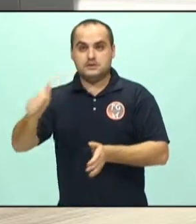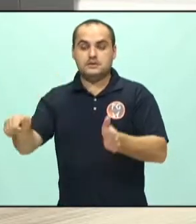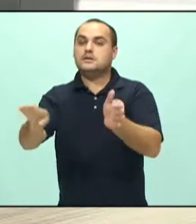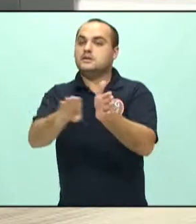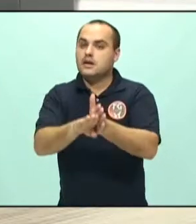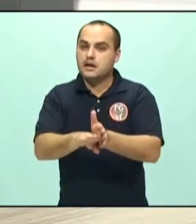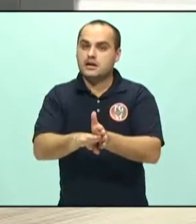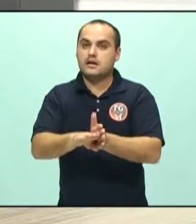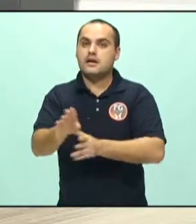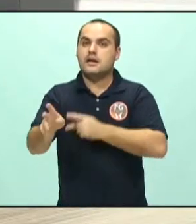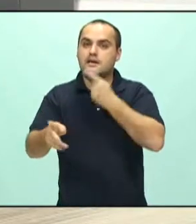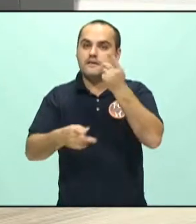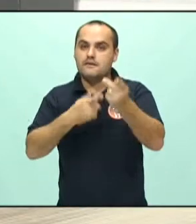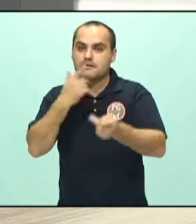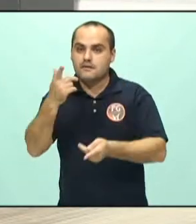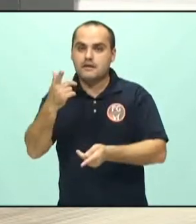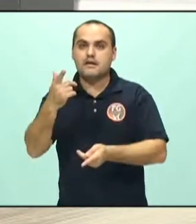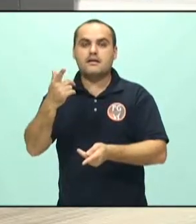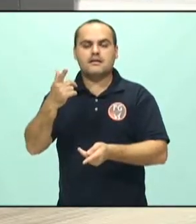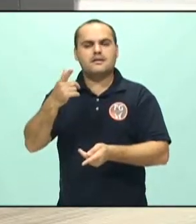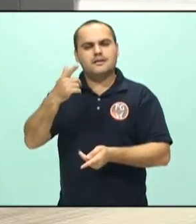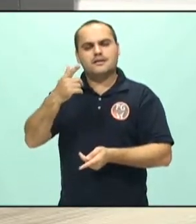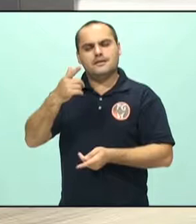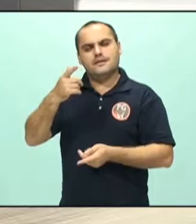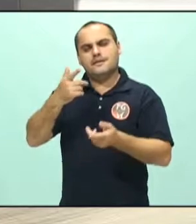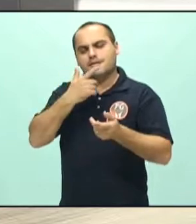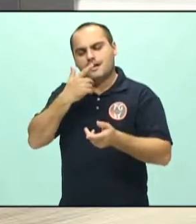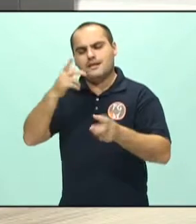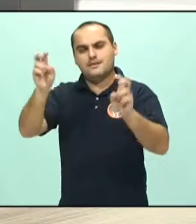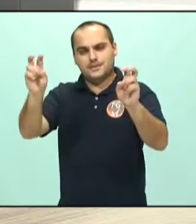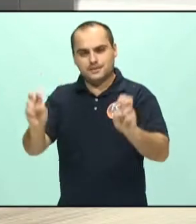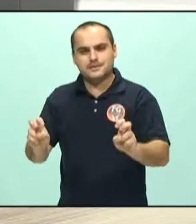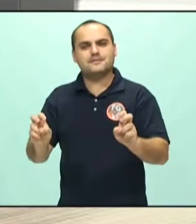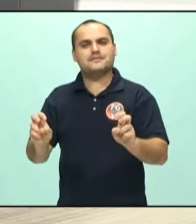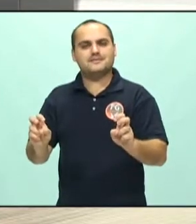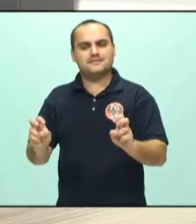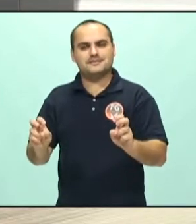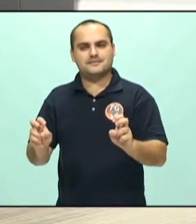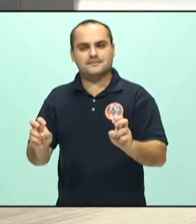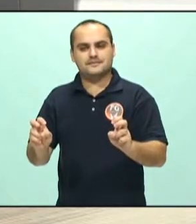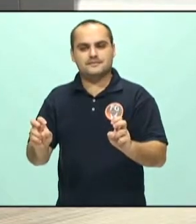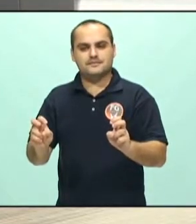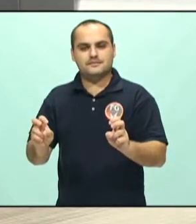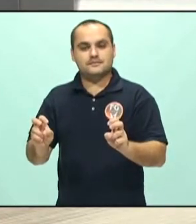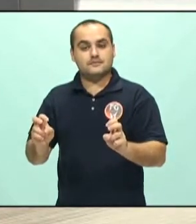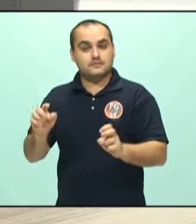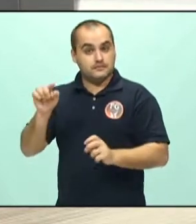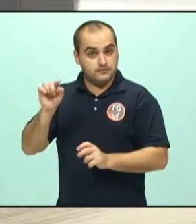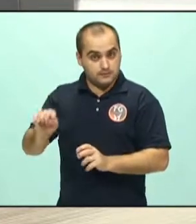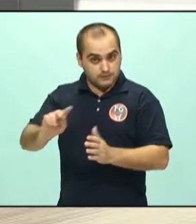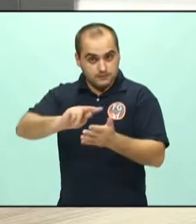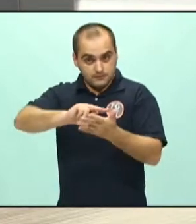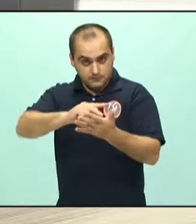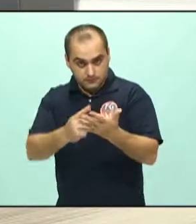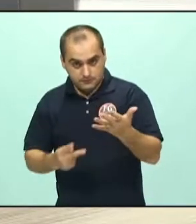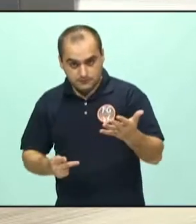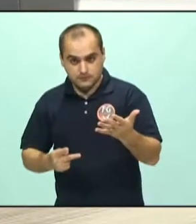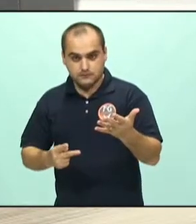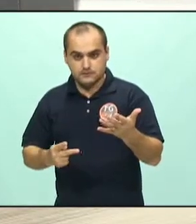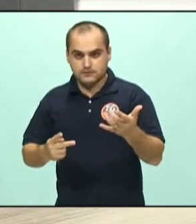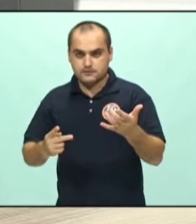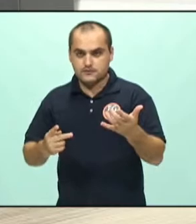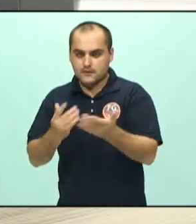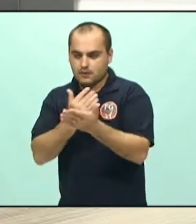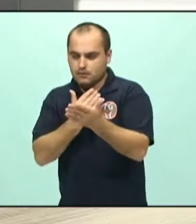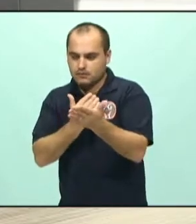o alumbramento, como nós falamos poeticamente, e faz com que o poeta, a